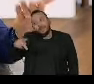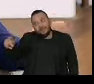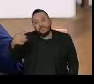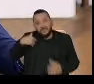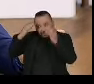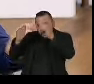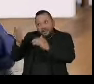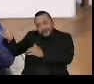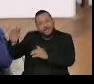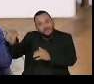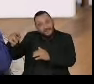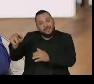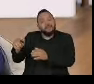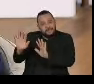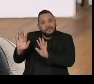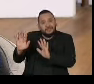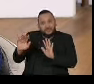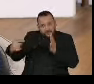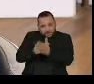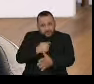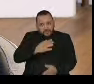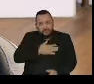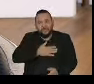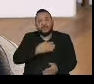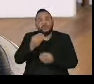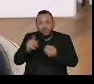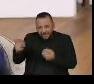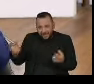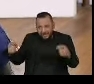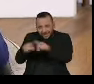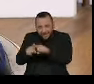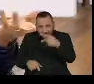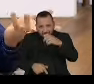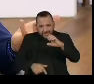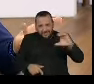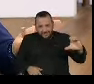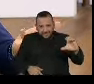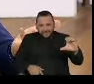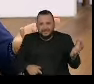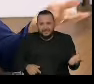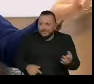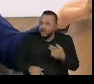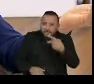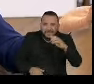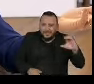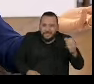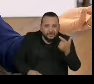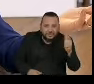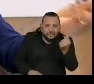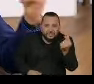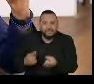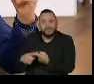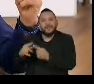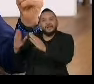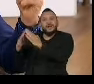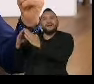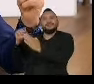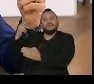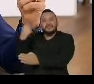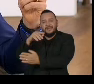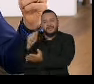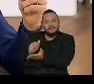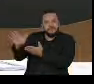eu tenho que respeitar porque ele está no comando. Agora, a pergunta é, como que o cara é do PCC, parece que o PCC acabou o dinheiro, então, por que o cara está sendo despejado da casa dele?